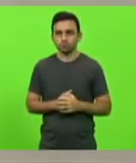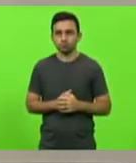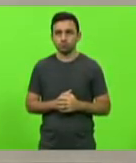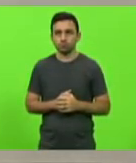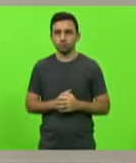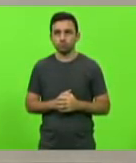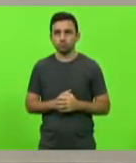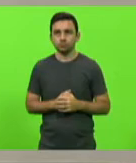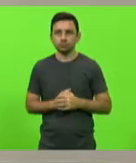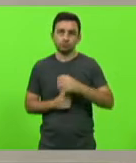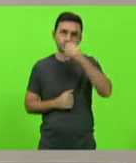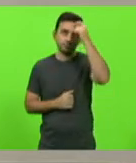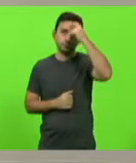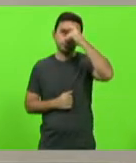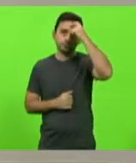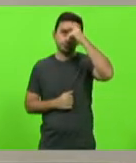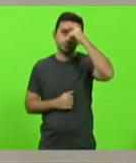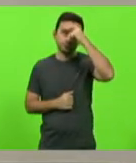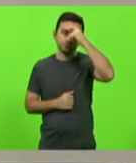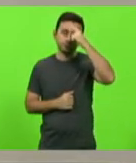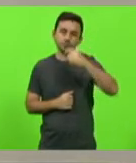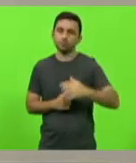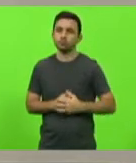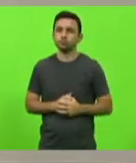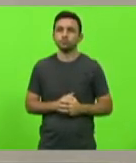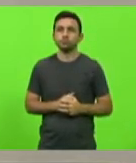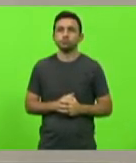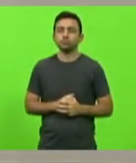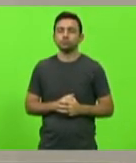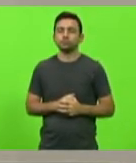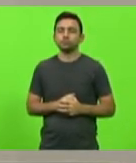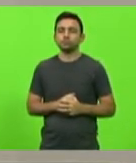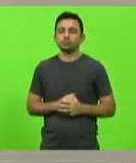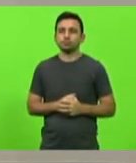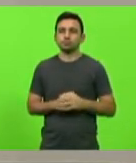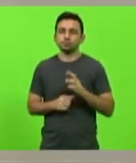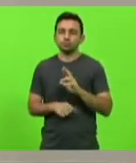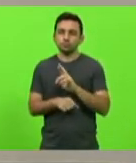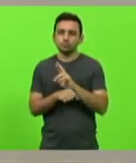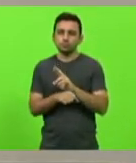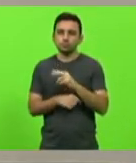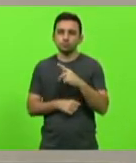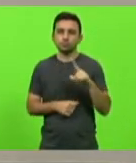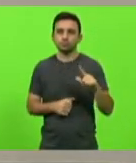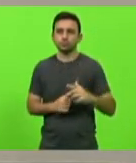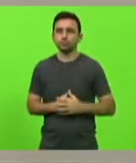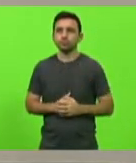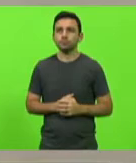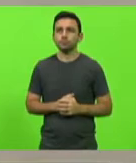deputado Maurício Cudillac vai falar em nome do Partido Liberal.